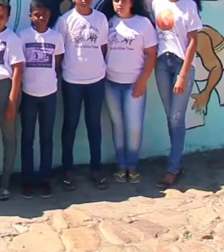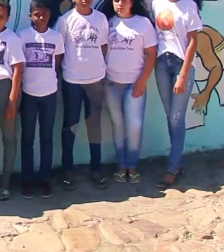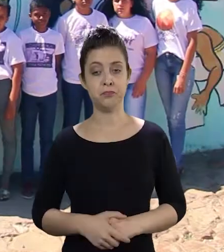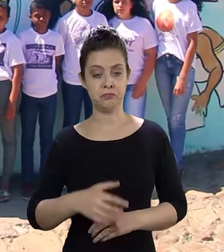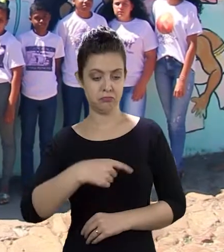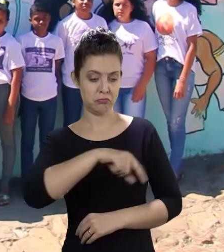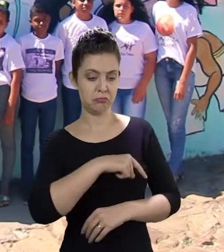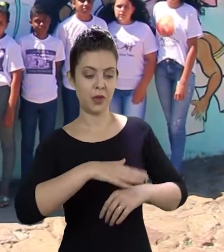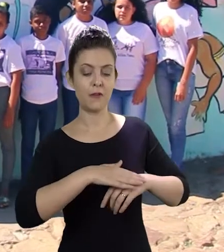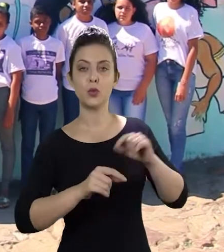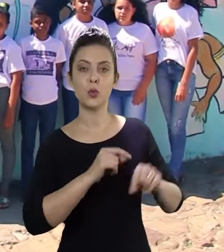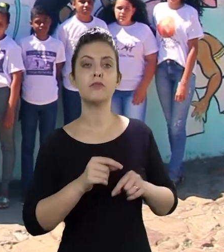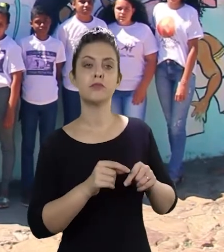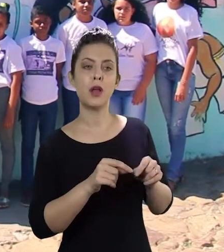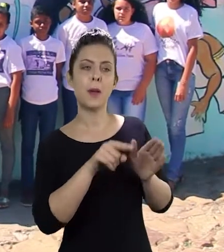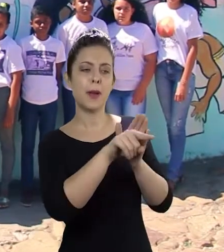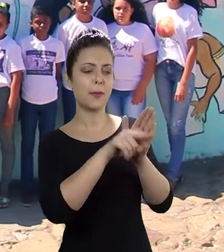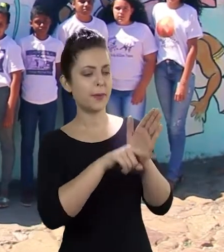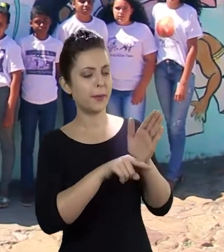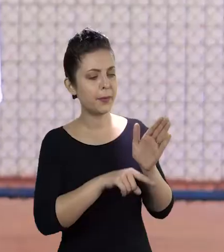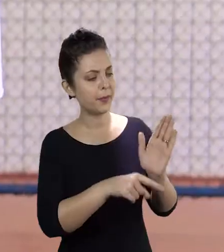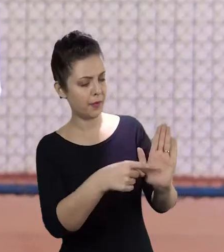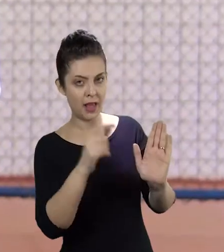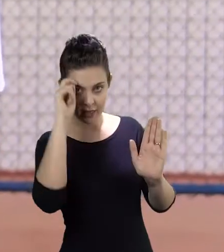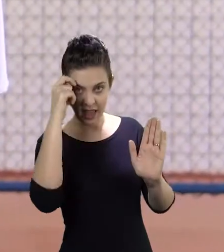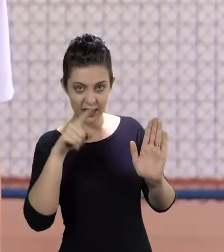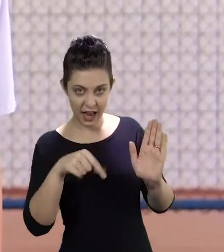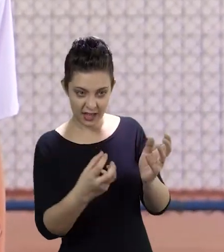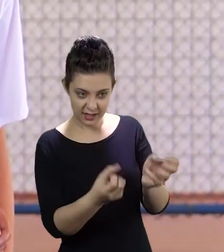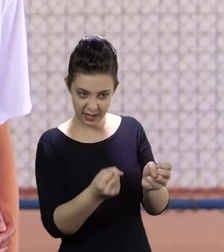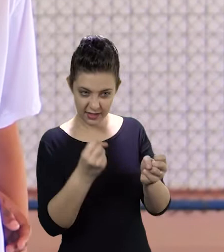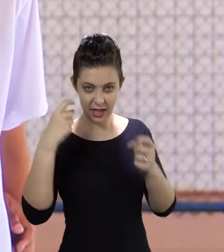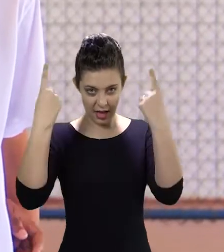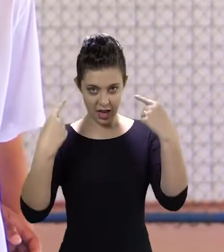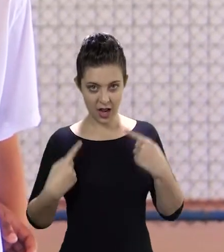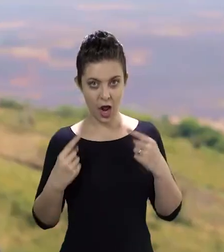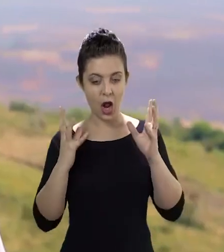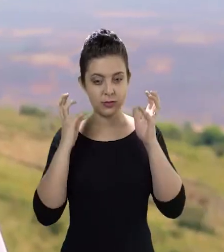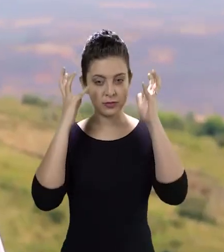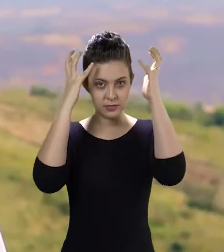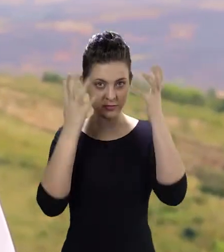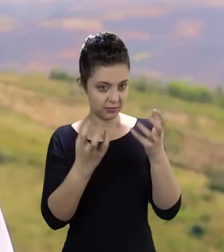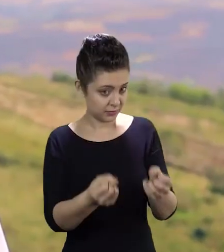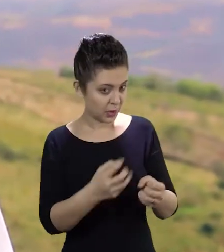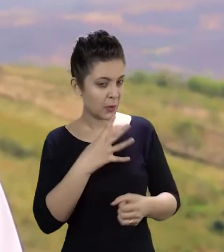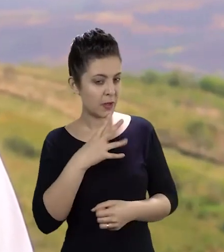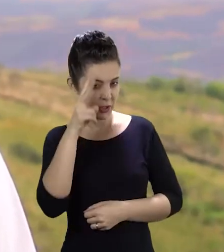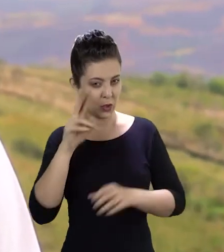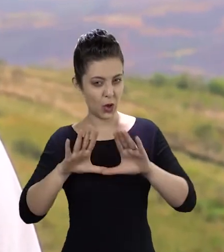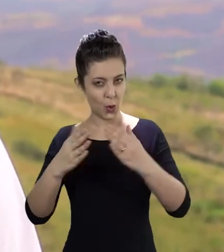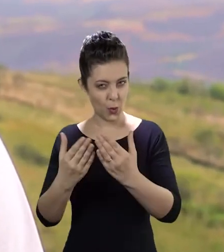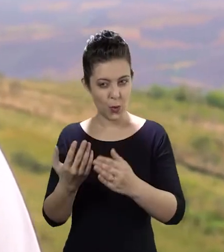A gente elaborou um questionário perguntando se você era negro, se você aceitava seu cabelo cacheado ou crespo, se